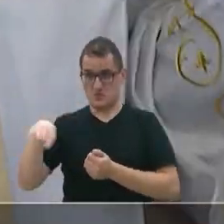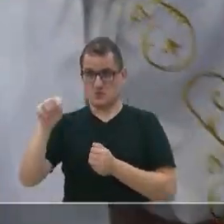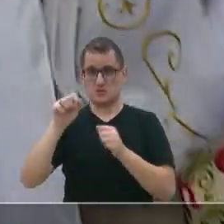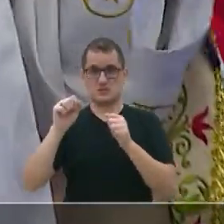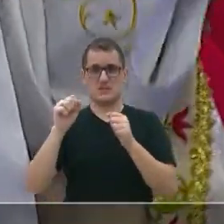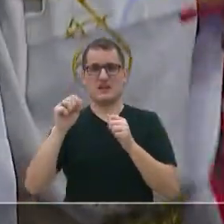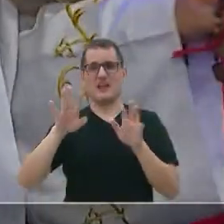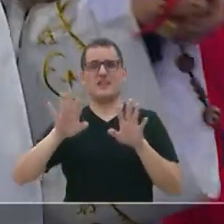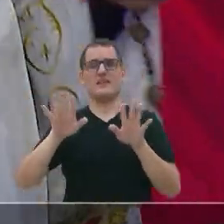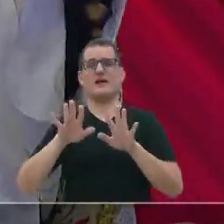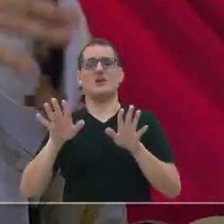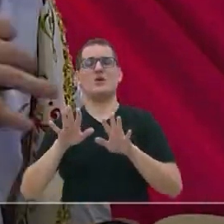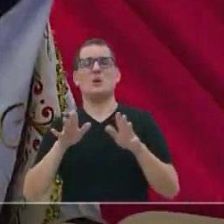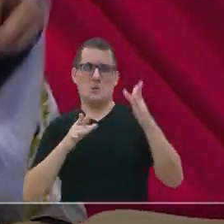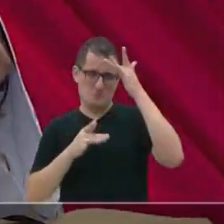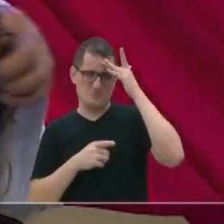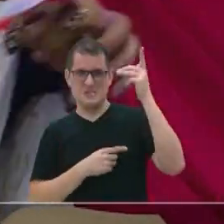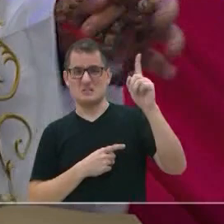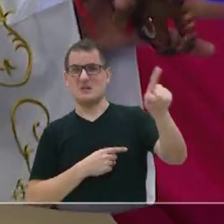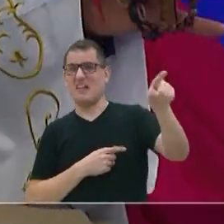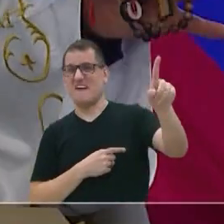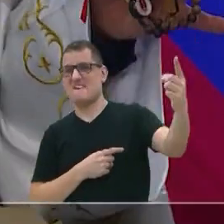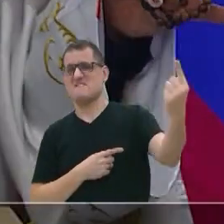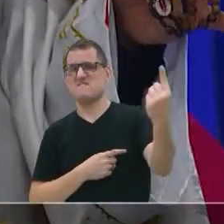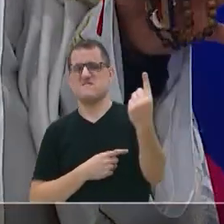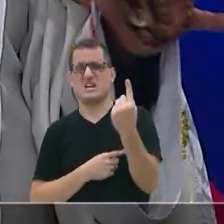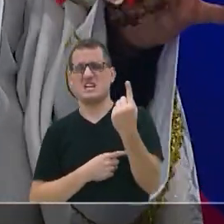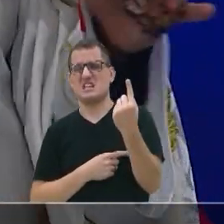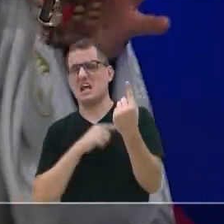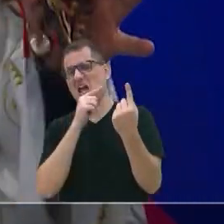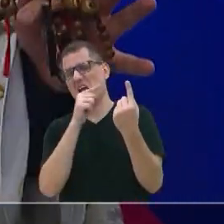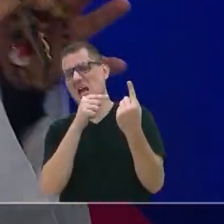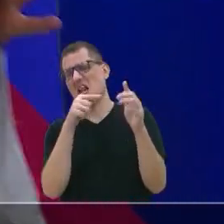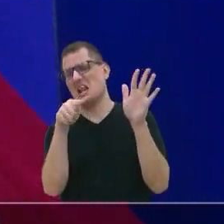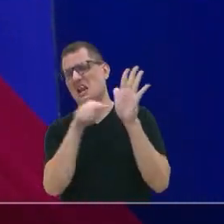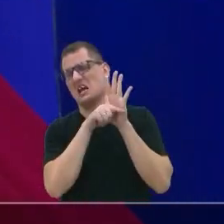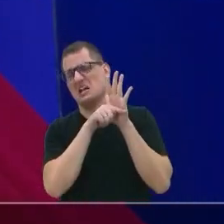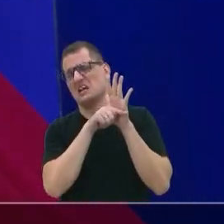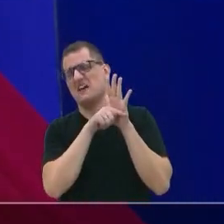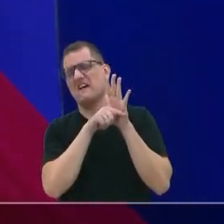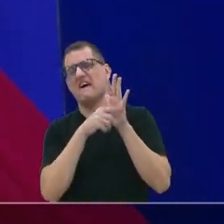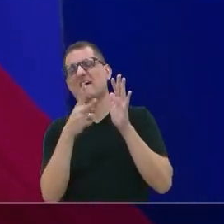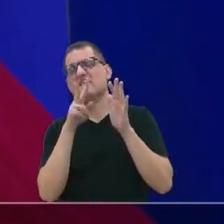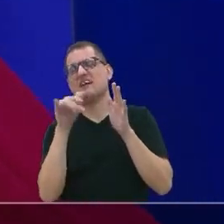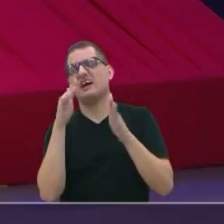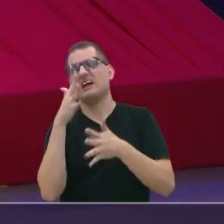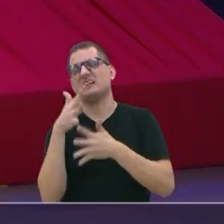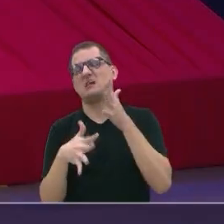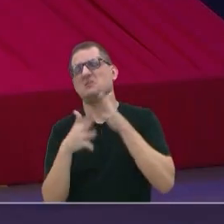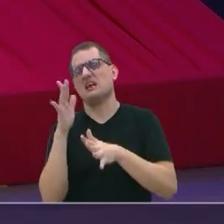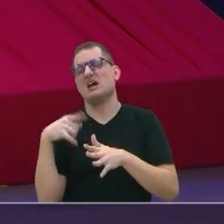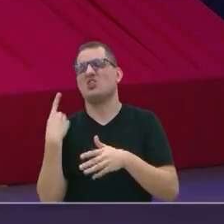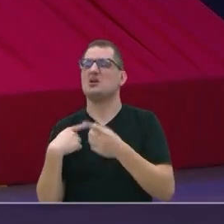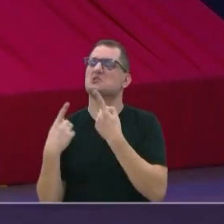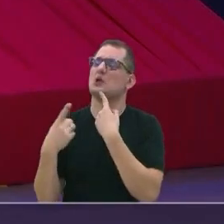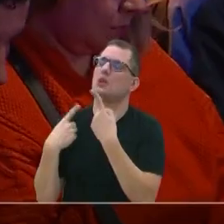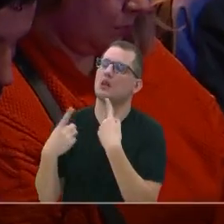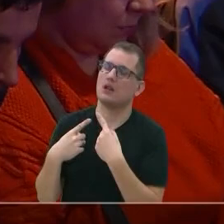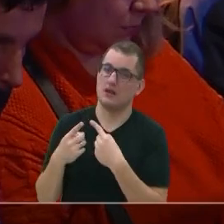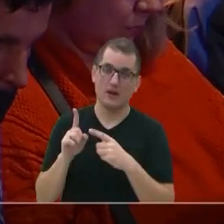Vamos embora, porque ele vem vindo, é muito negativo, vai contaminar a nossa conversa. É assim ou não